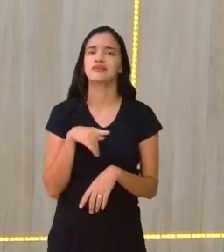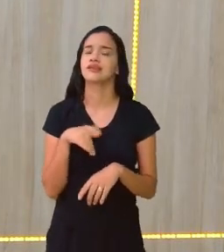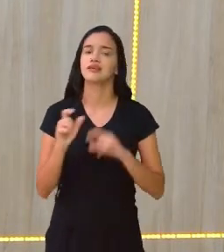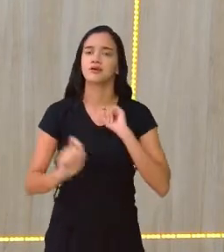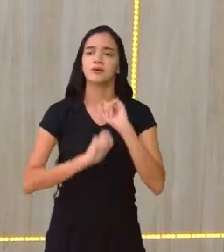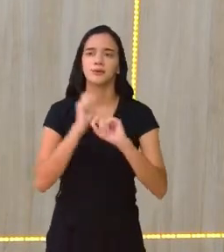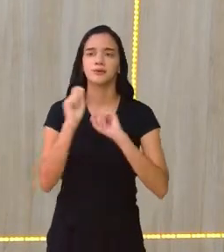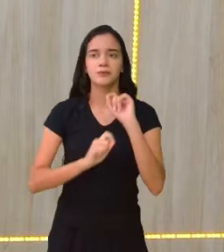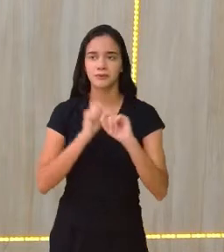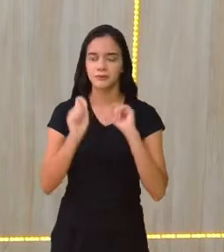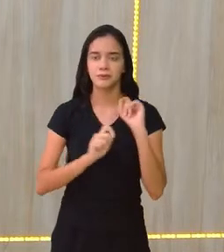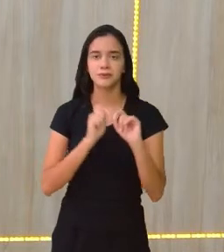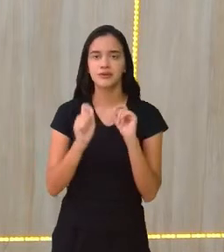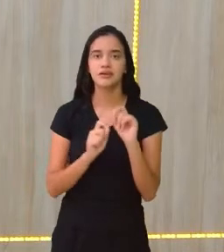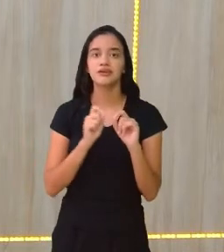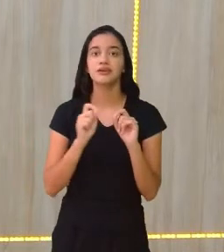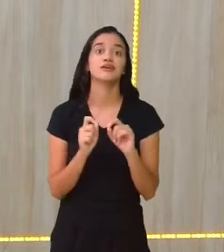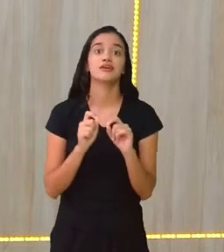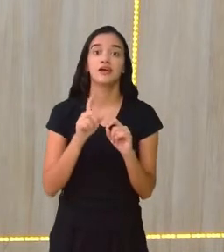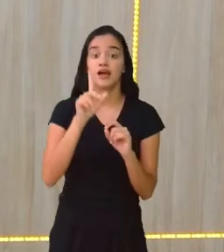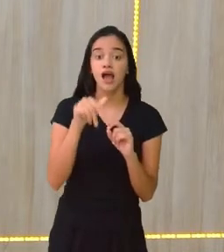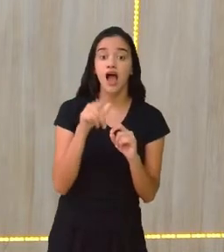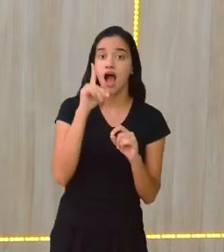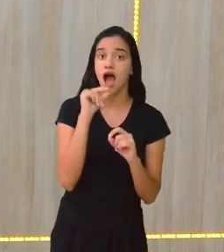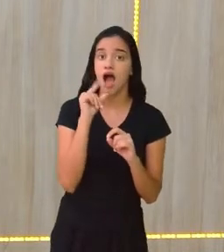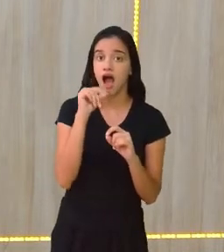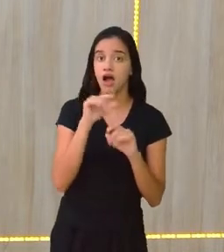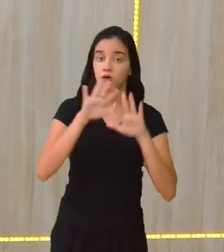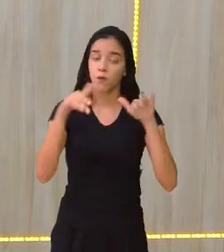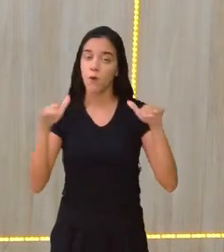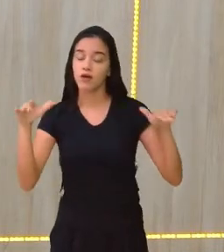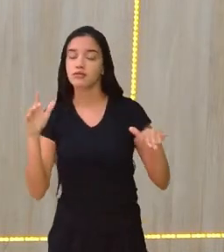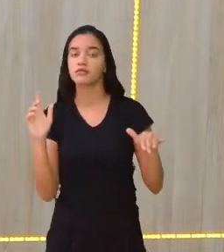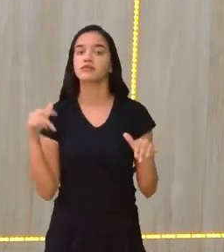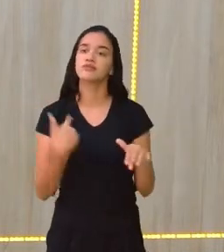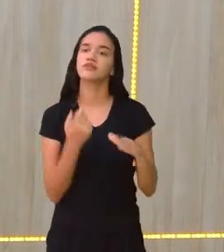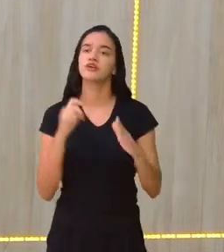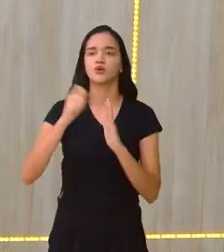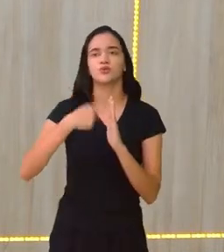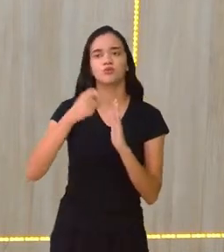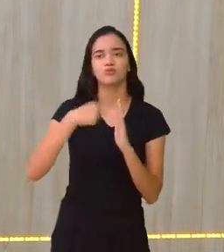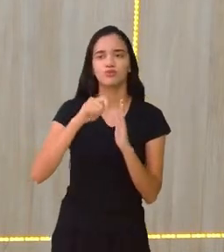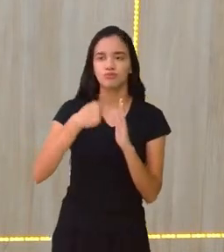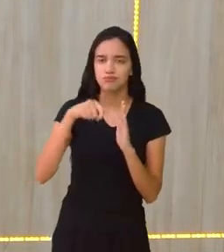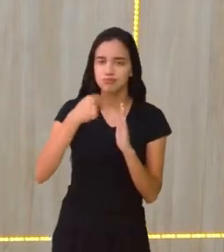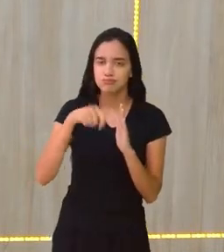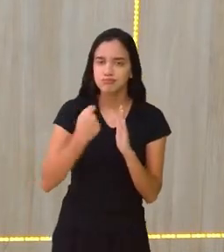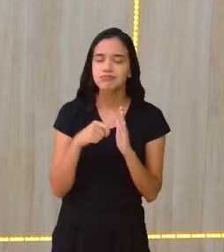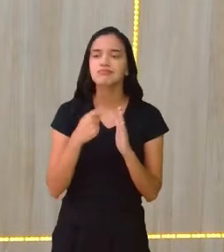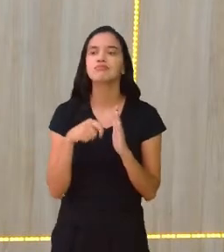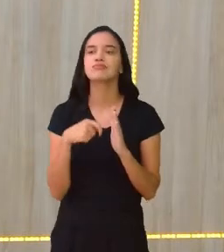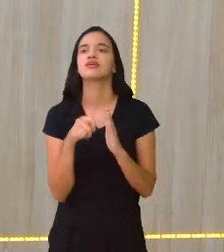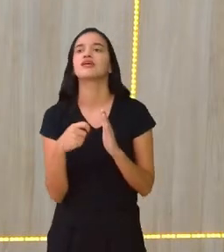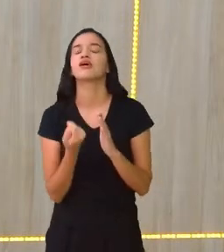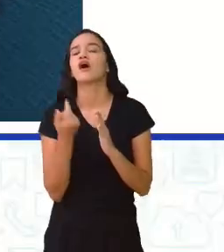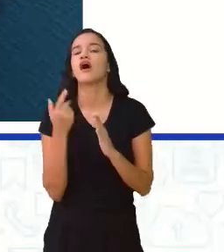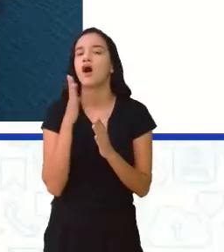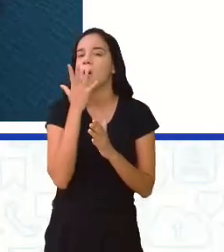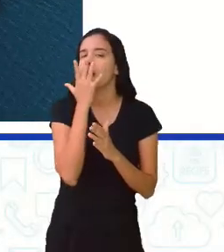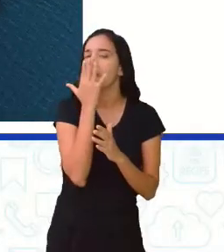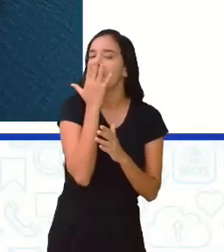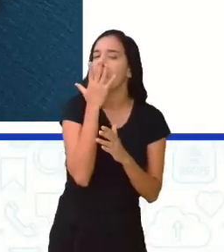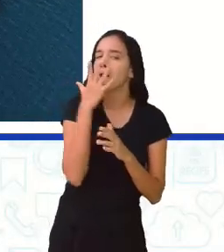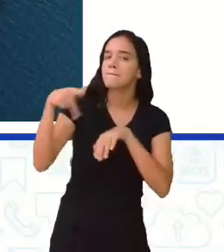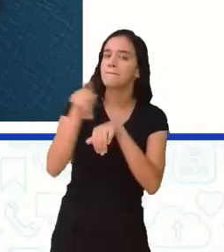infiltrações, né, que podem chegar às fontes de água. Então a gente vê nesse vídeo aí uma mancha preta de